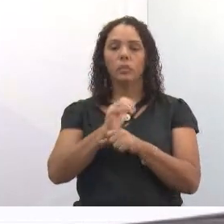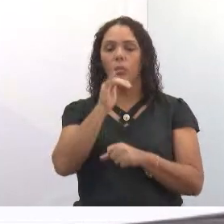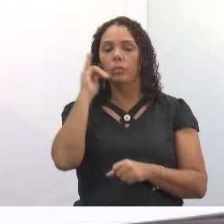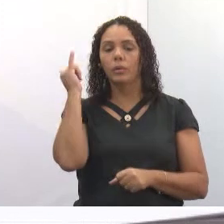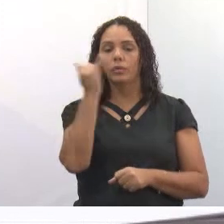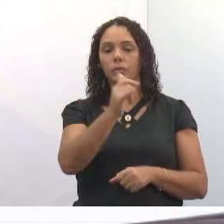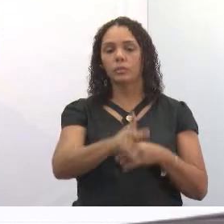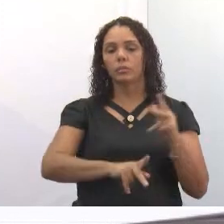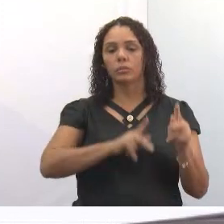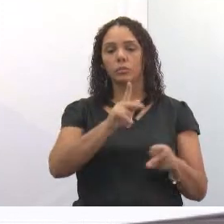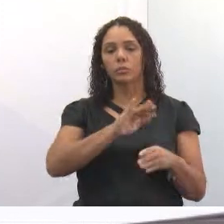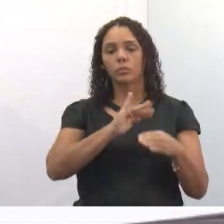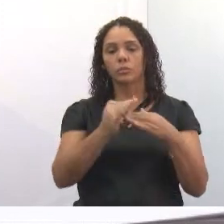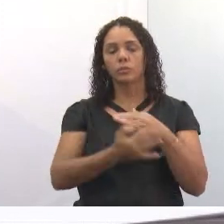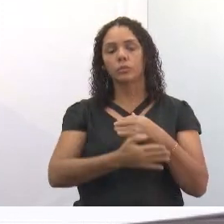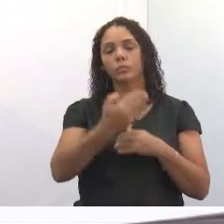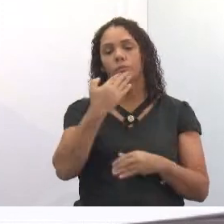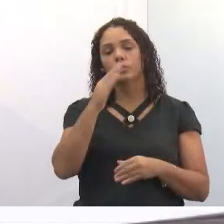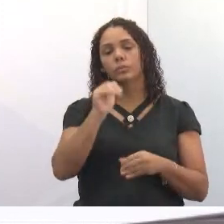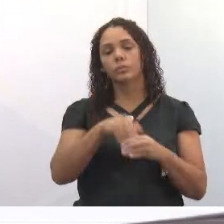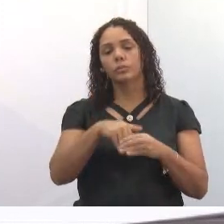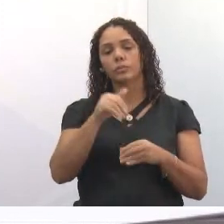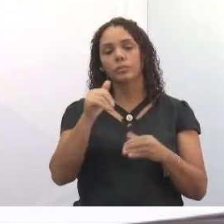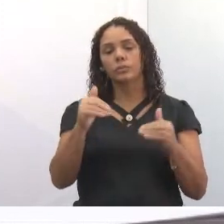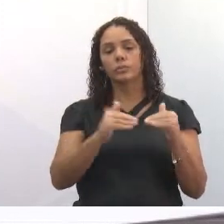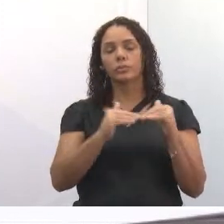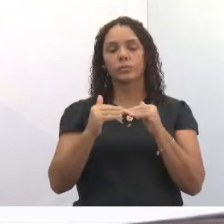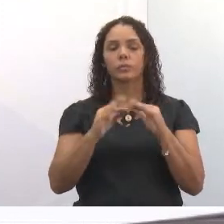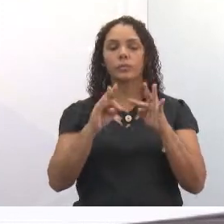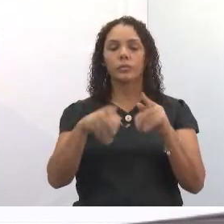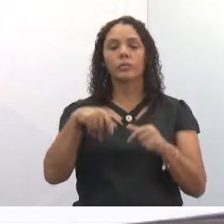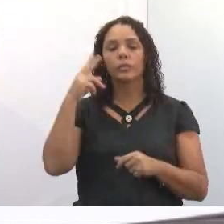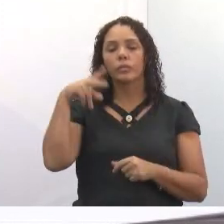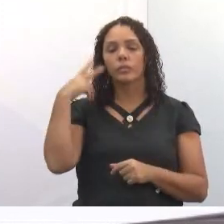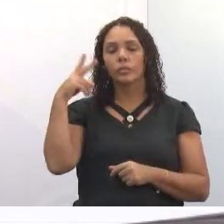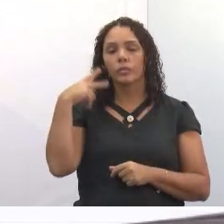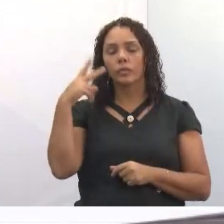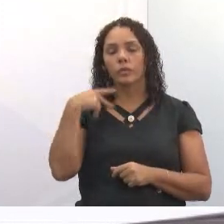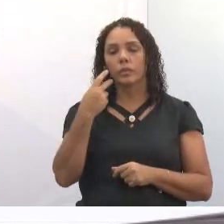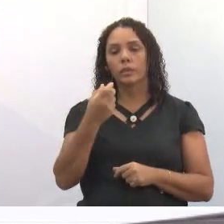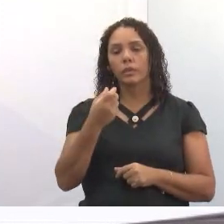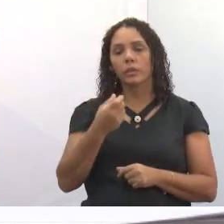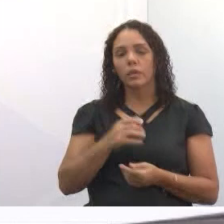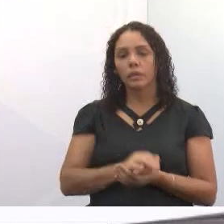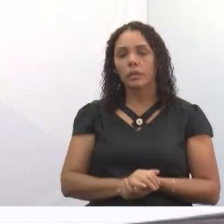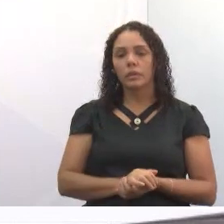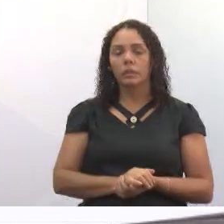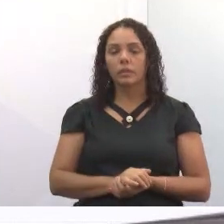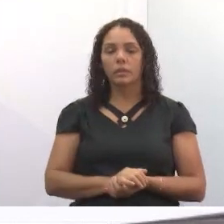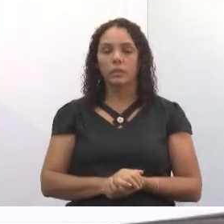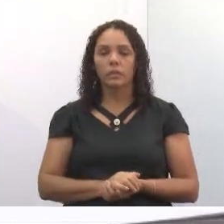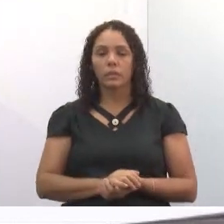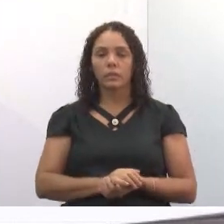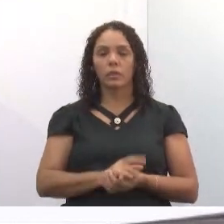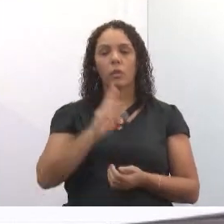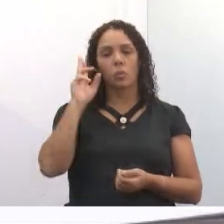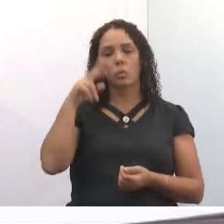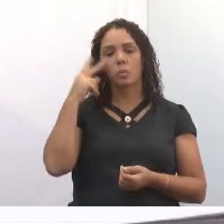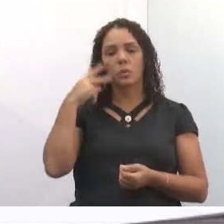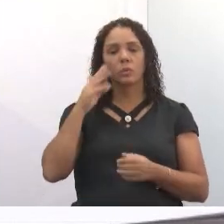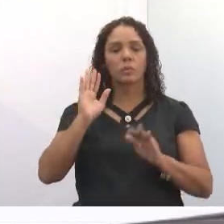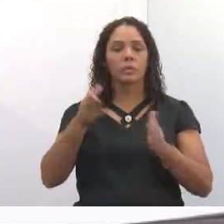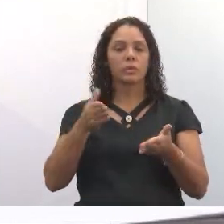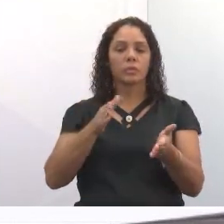Jardim Veranejal. Peço o voto favorável dos vereadores. Quem estiver aqui, né? Quem já foi embora não tem jeito de